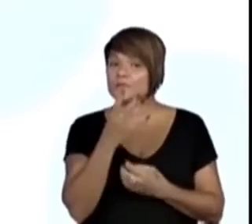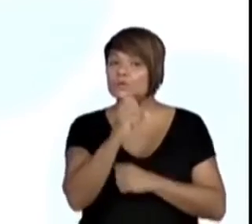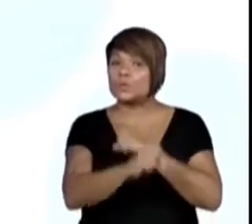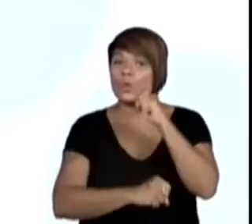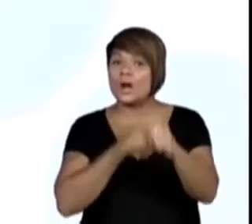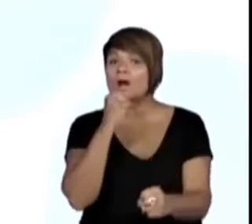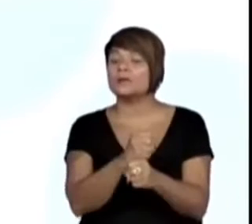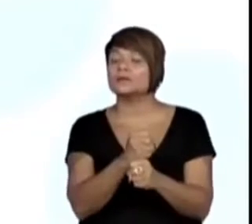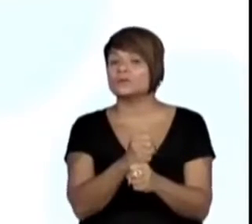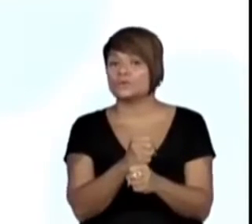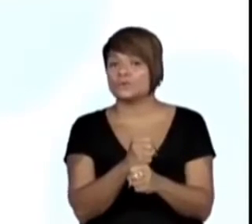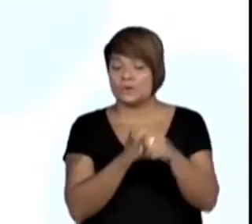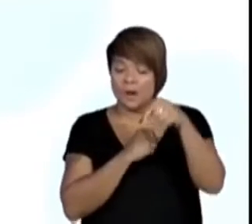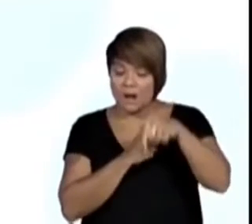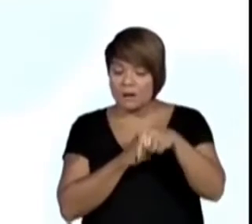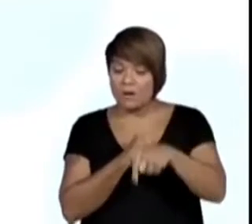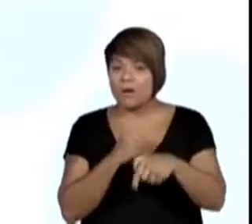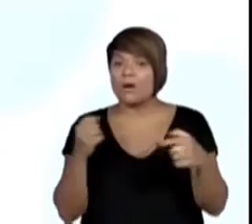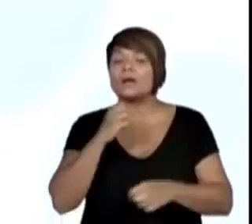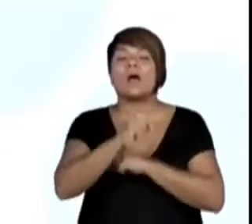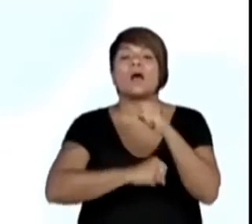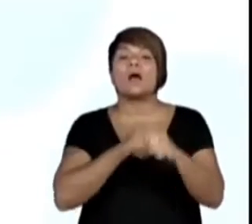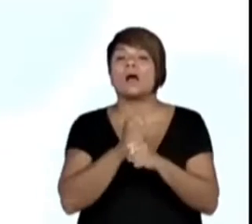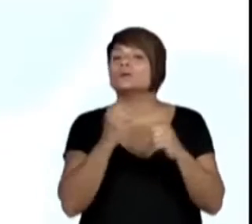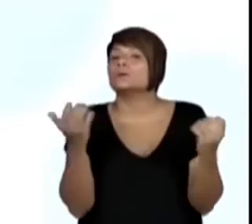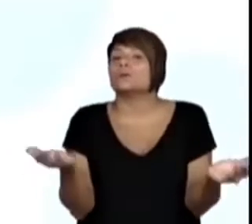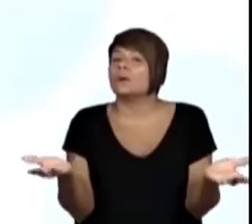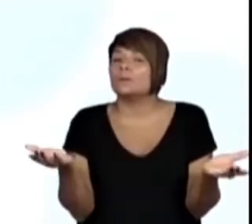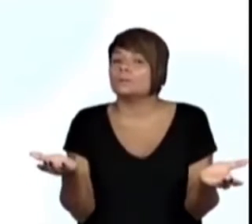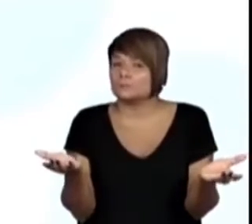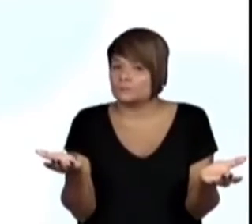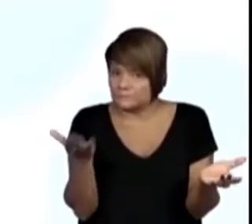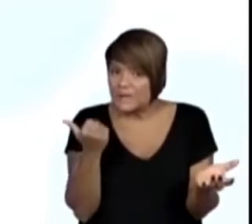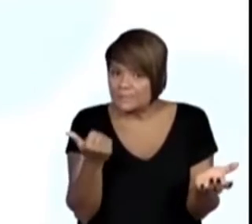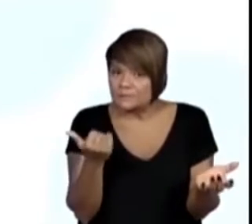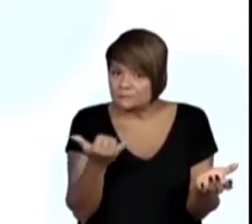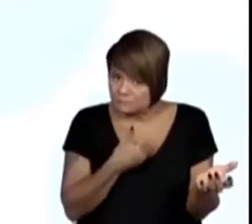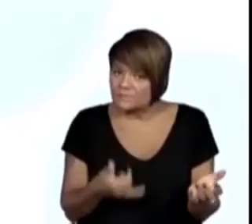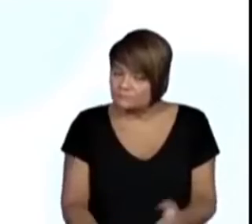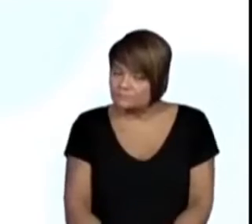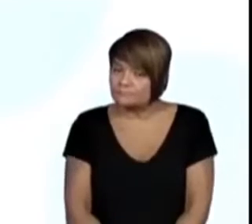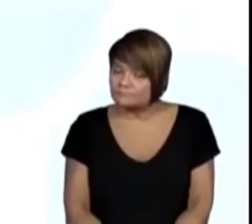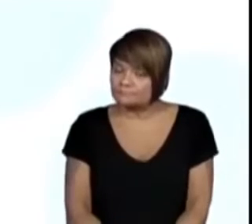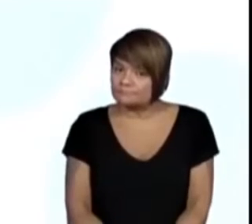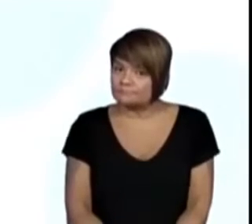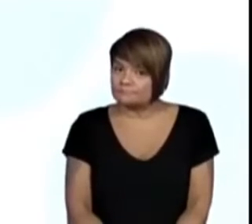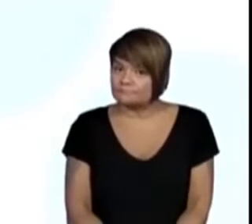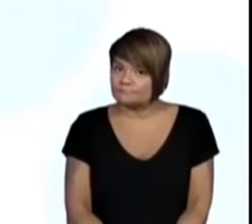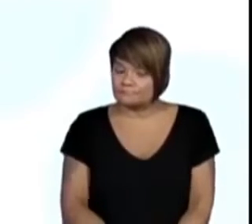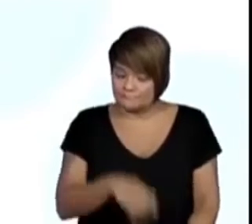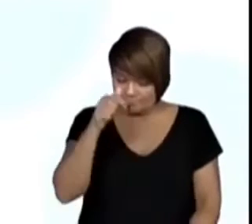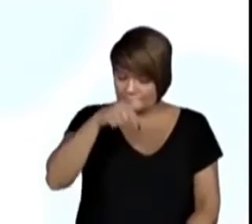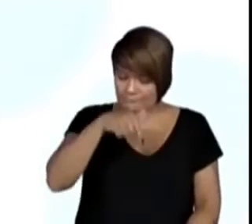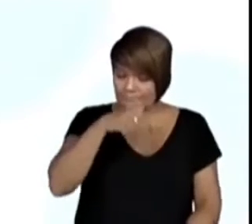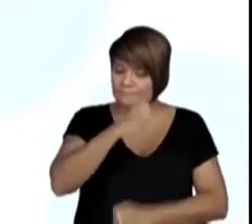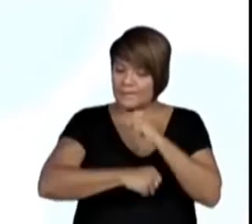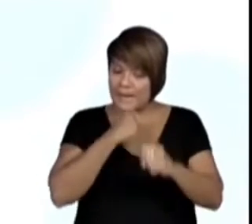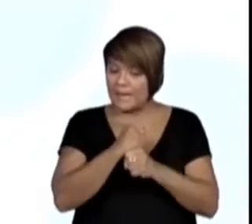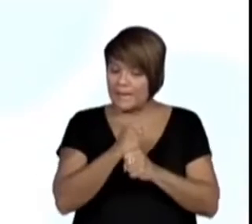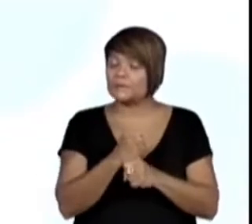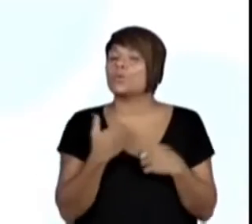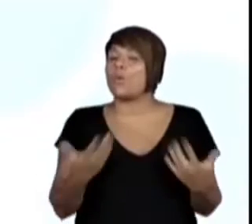estamos. Que ano que nós estamos? Vocês sabem me dizer? E aí? Que ano